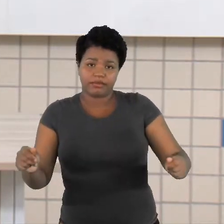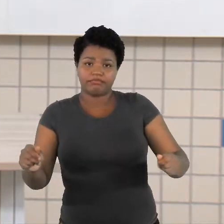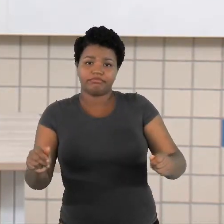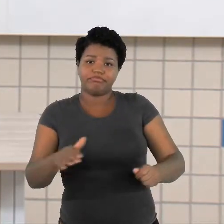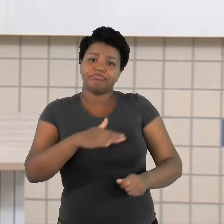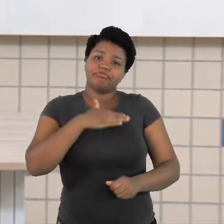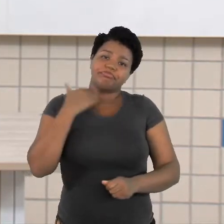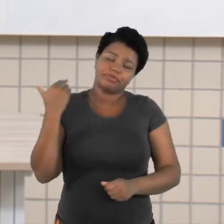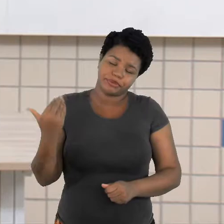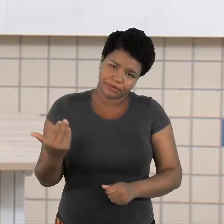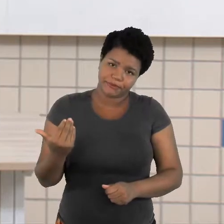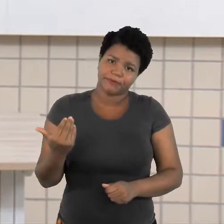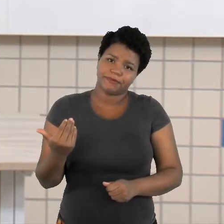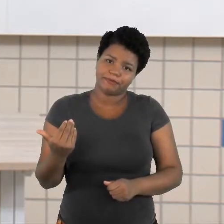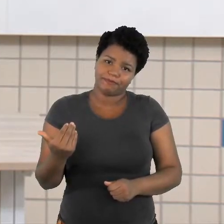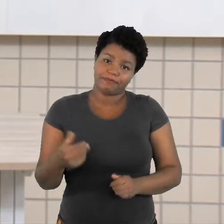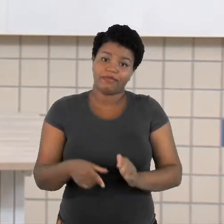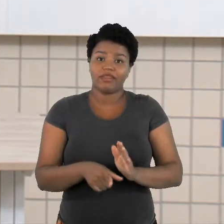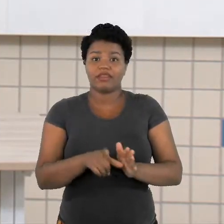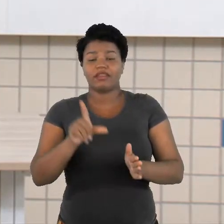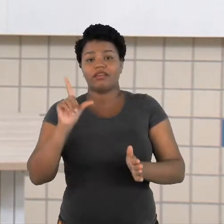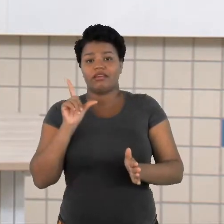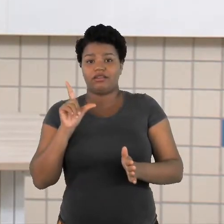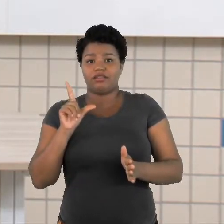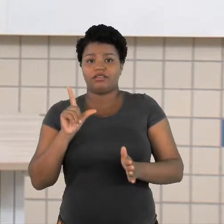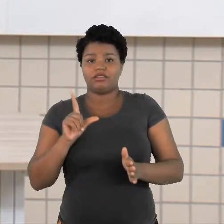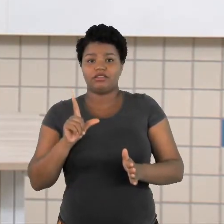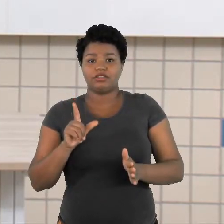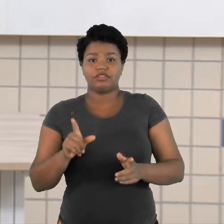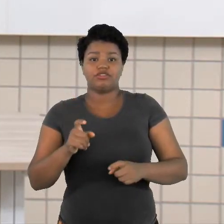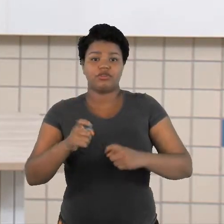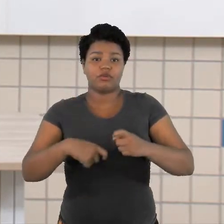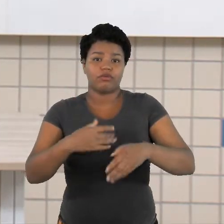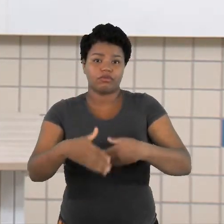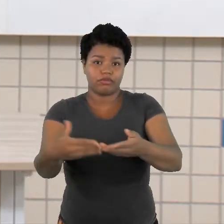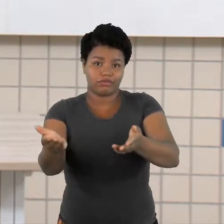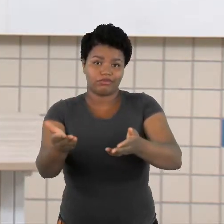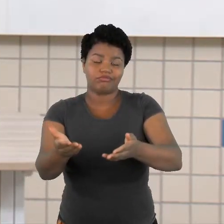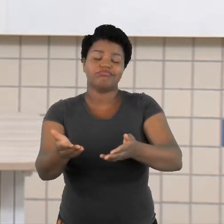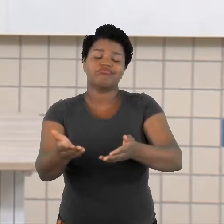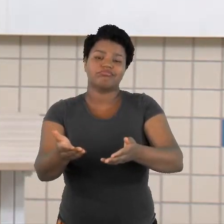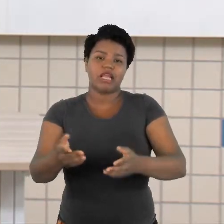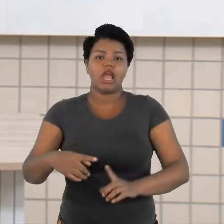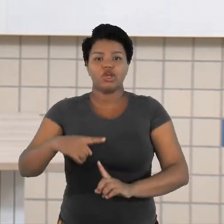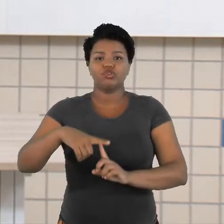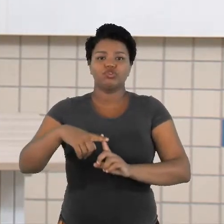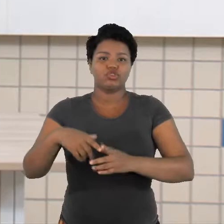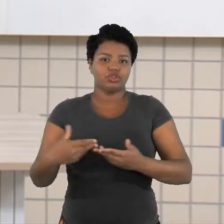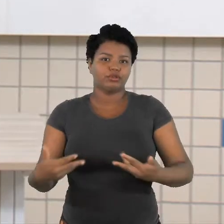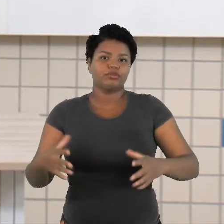acabam morrendo antes de procriar, antes de continuar a sua espécie.